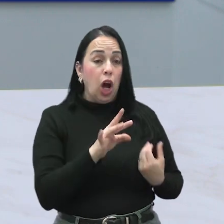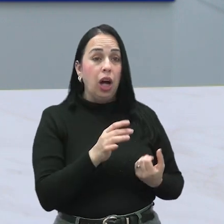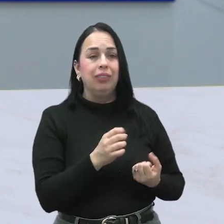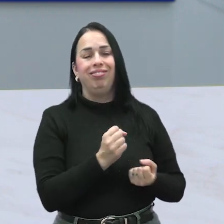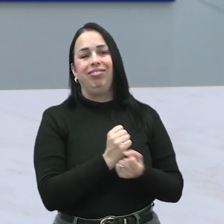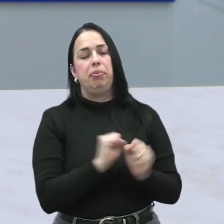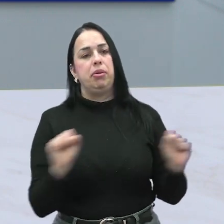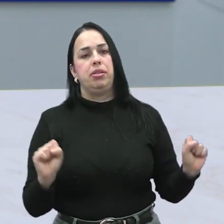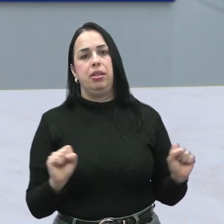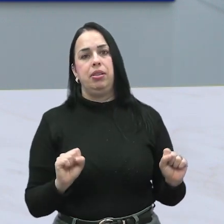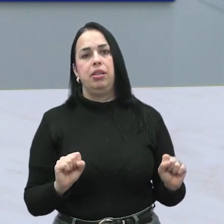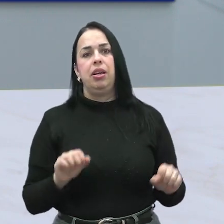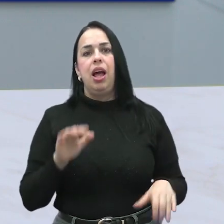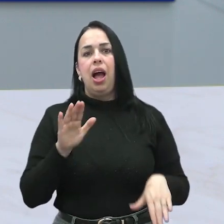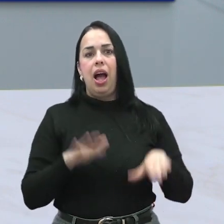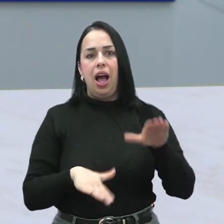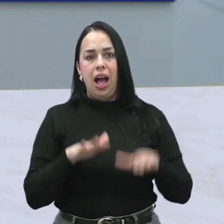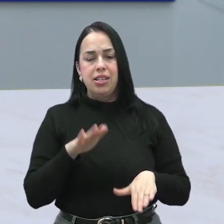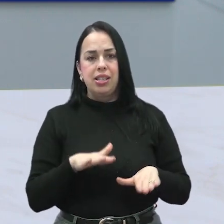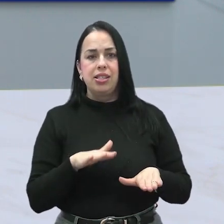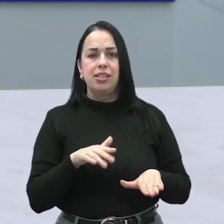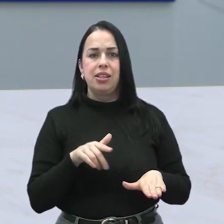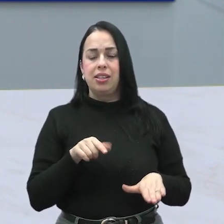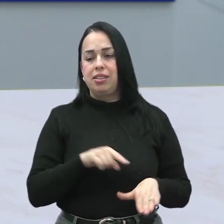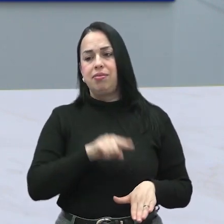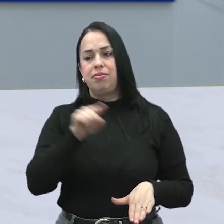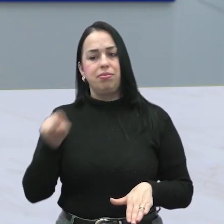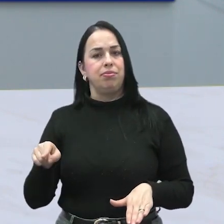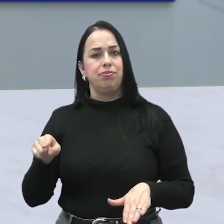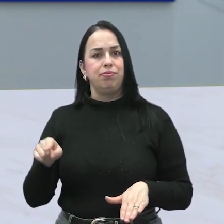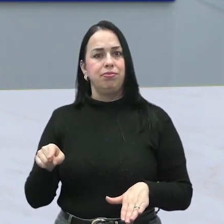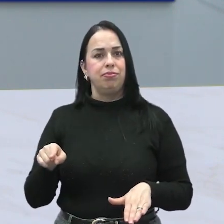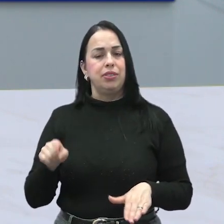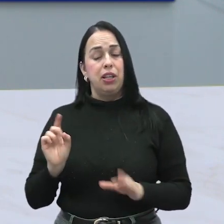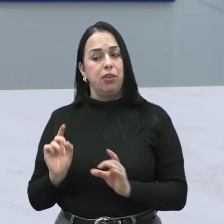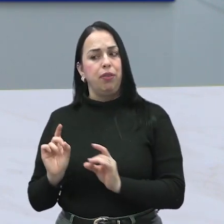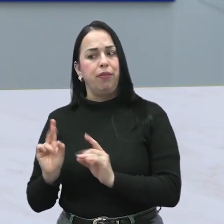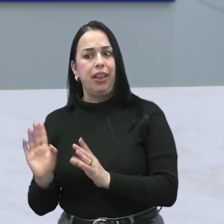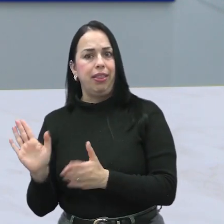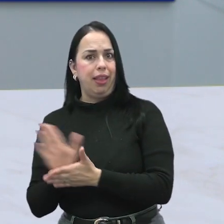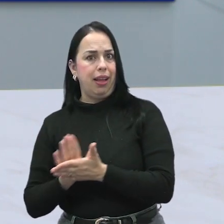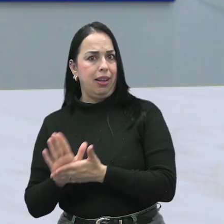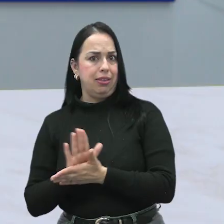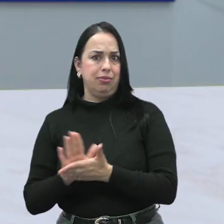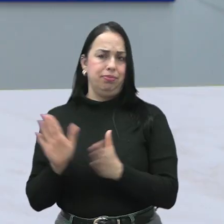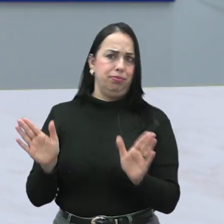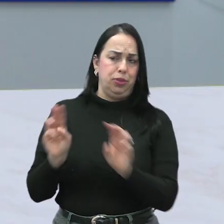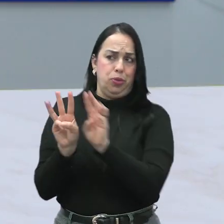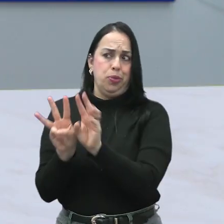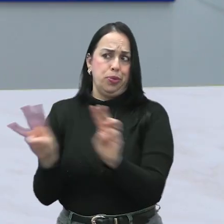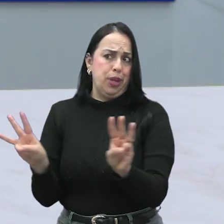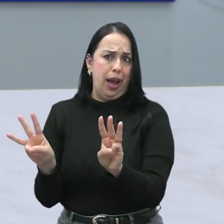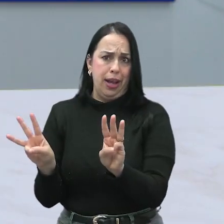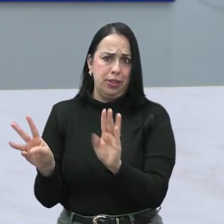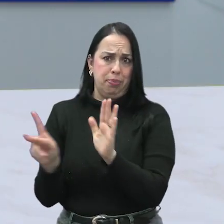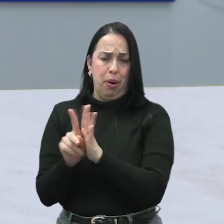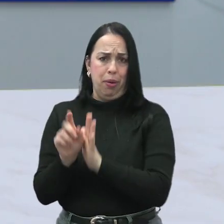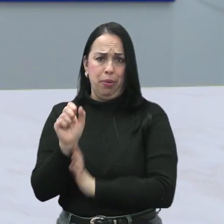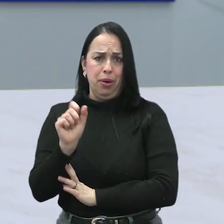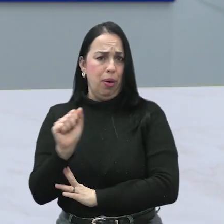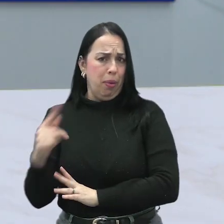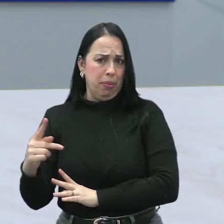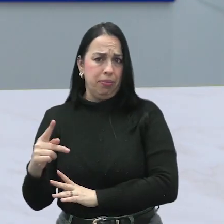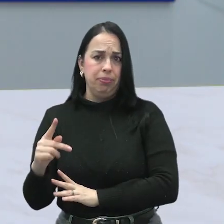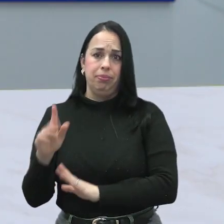é impossível. Você pode até não realizar atos comerciais no ambiente digital, no marketplace ou ter